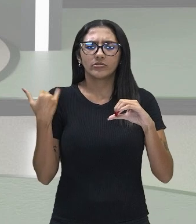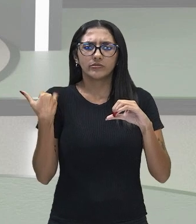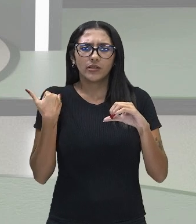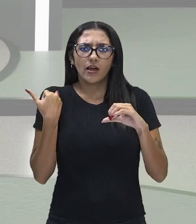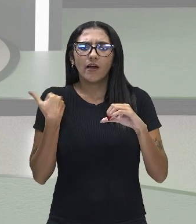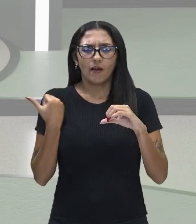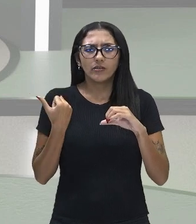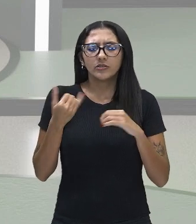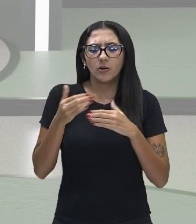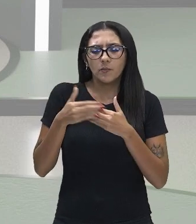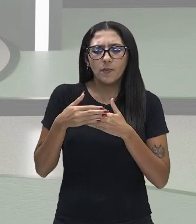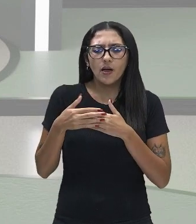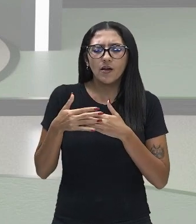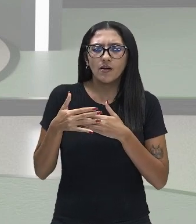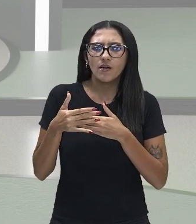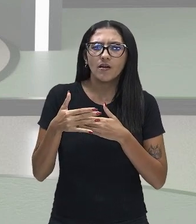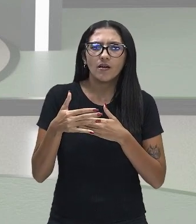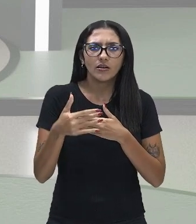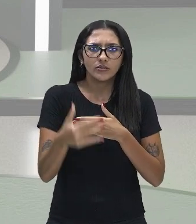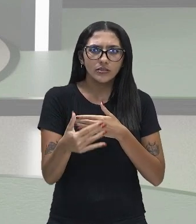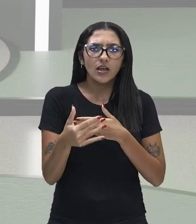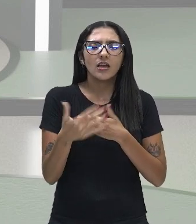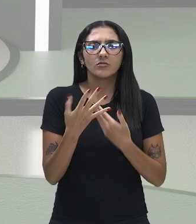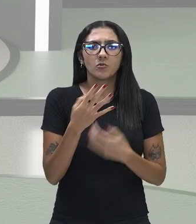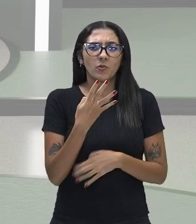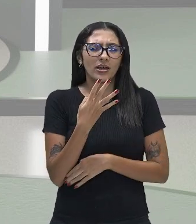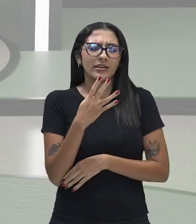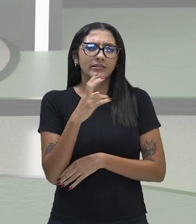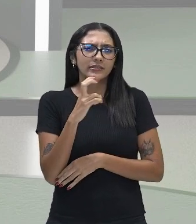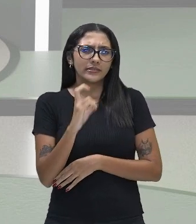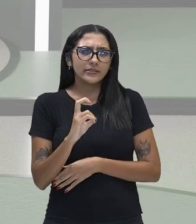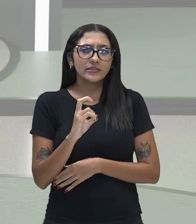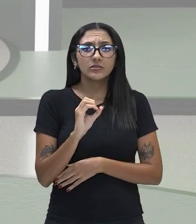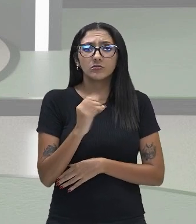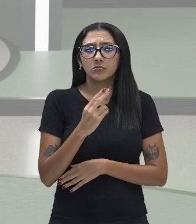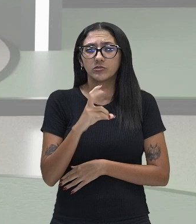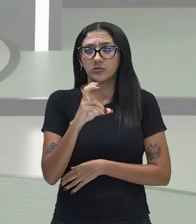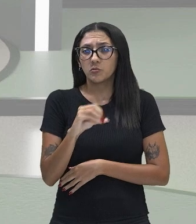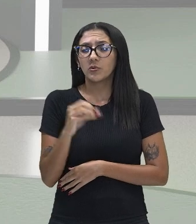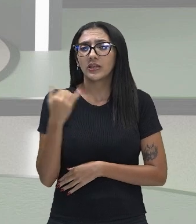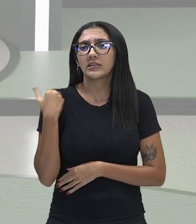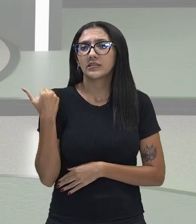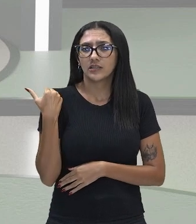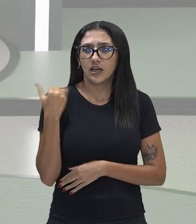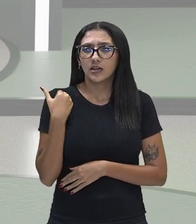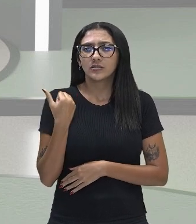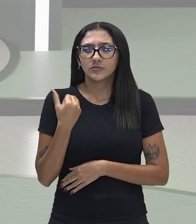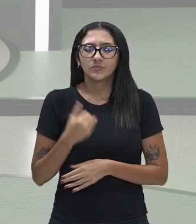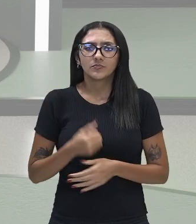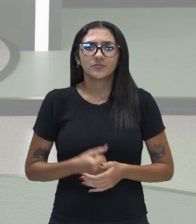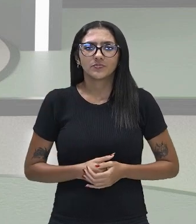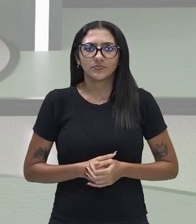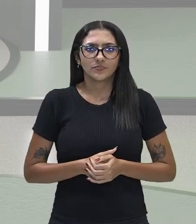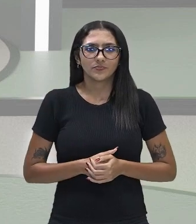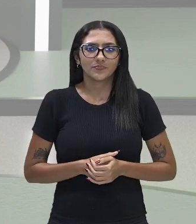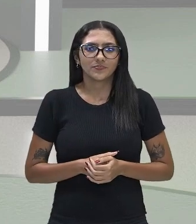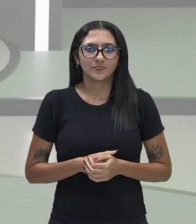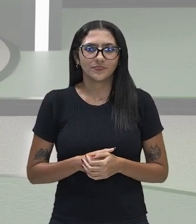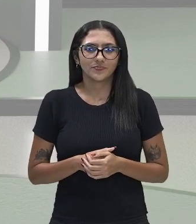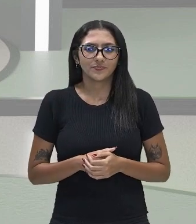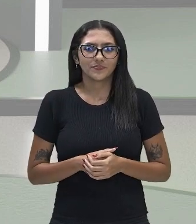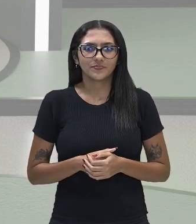se estende até 45, 50 anos. E com